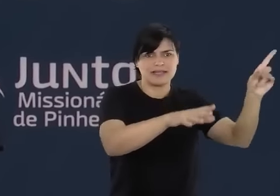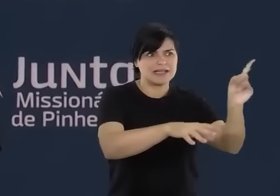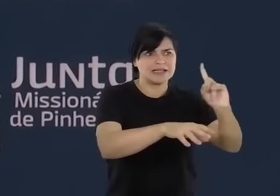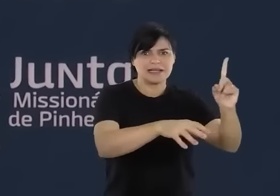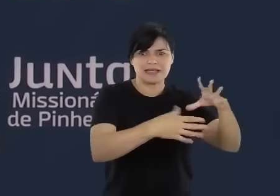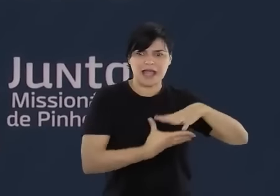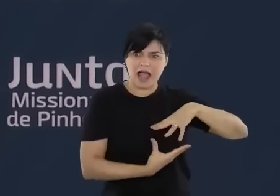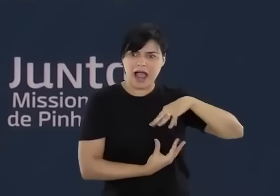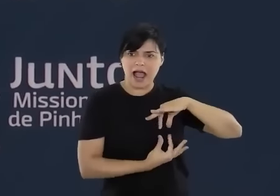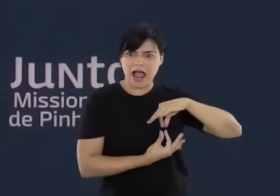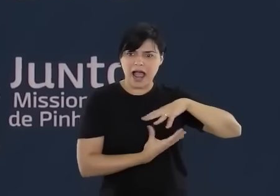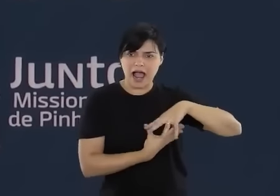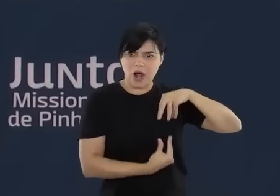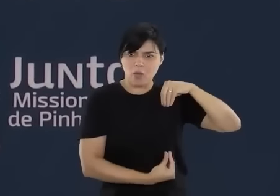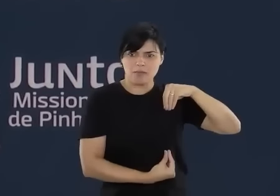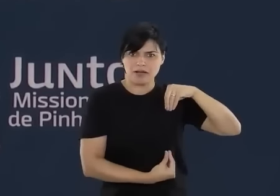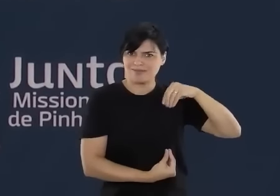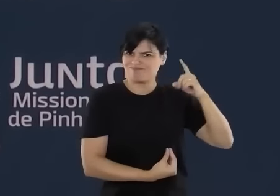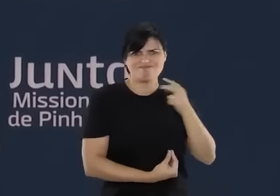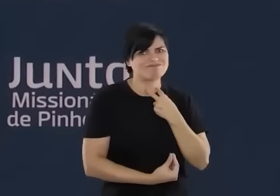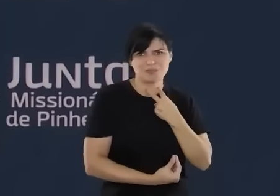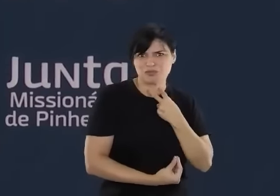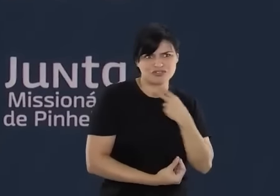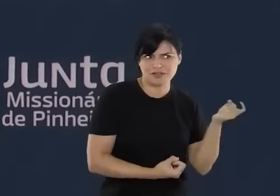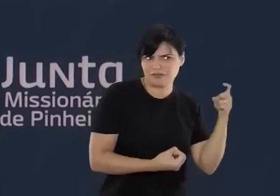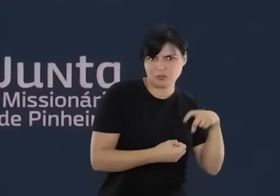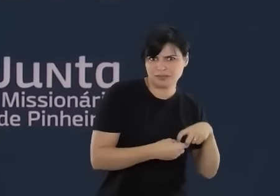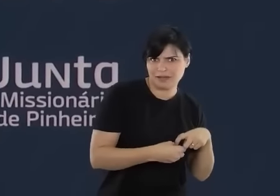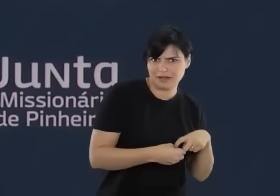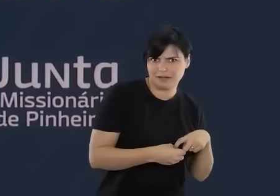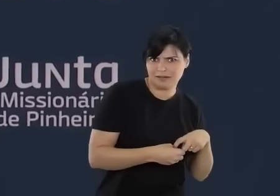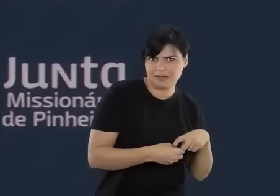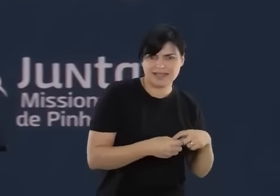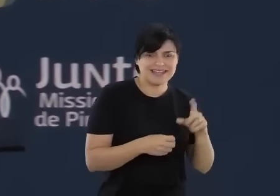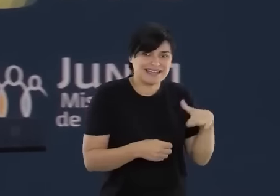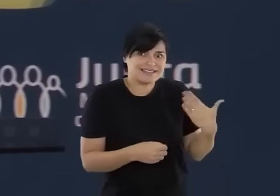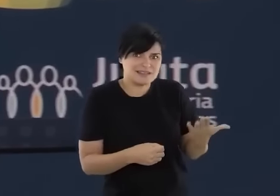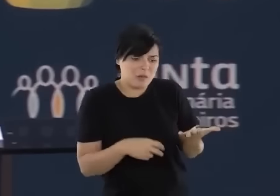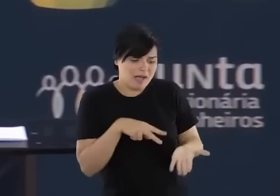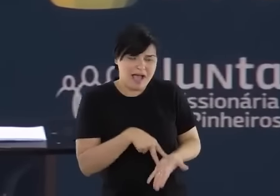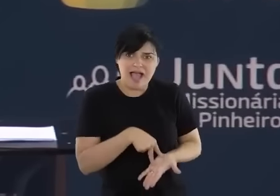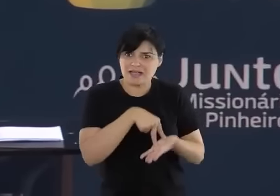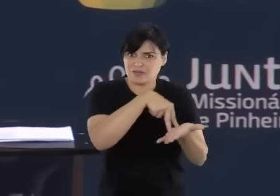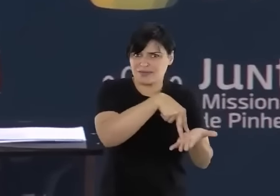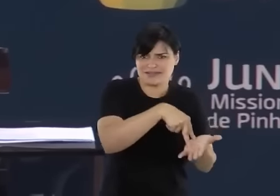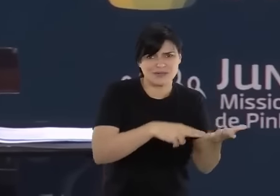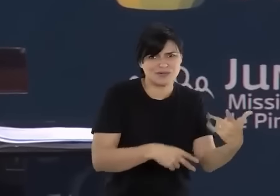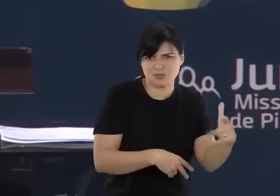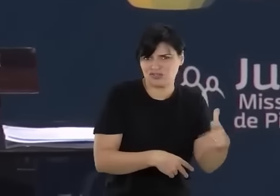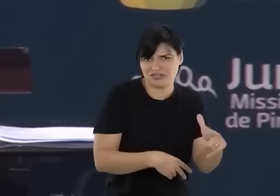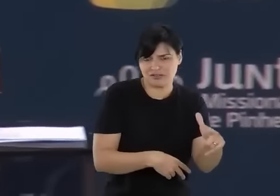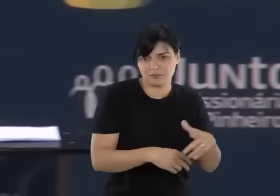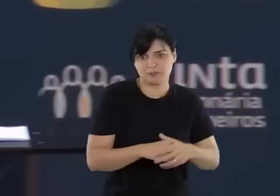32 disz assim a respeito disso outros disseram te ouviremos noutra ocasião tá bom Paulo você fala umas coisas até boas